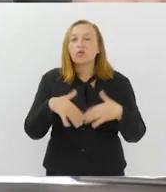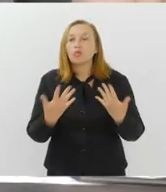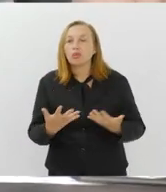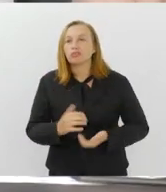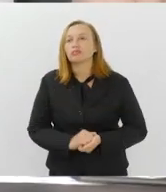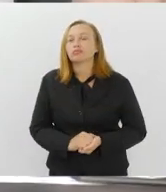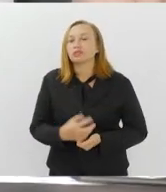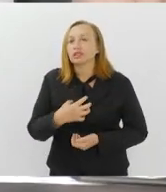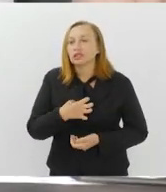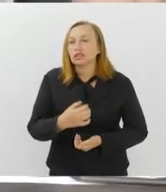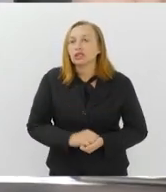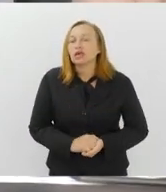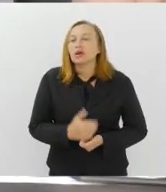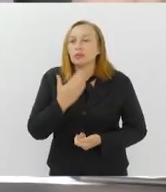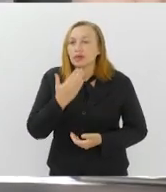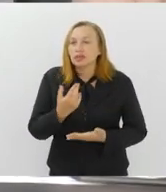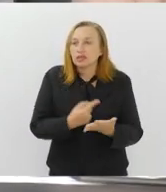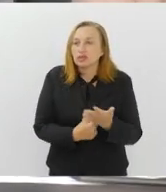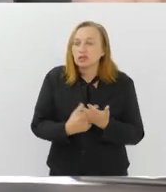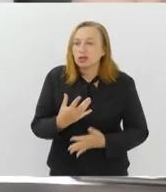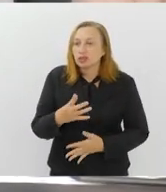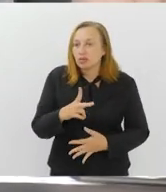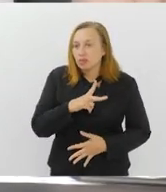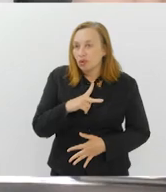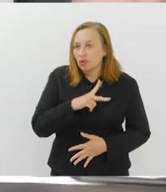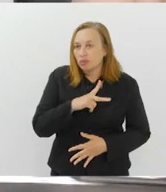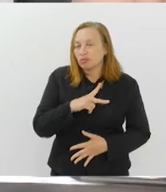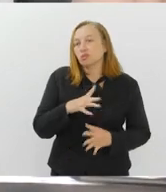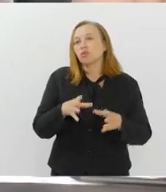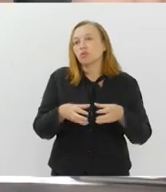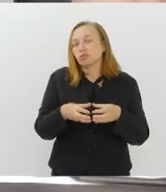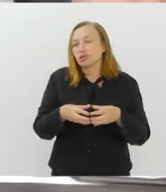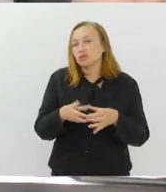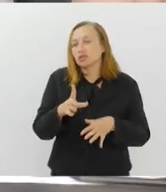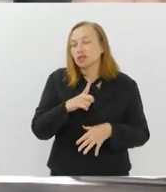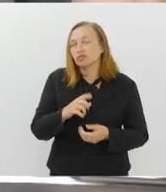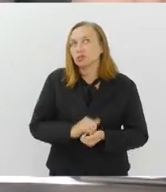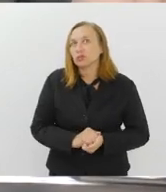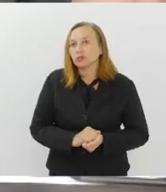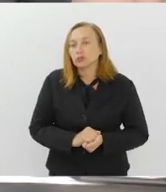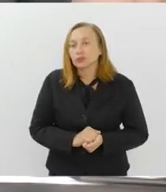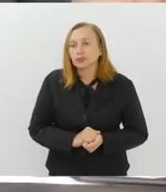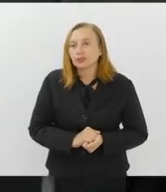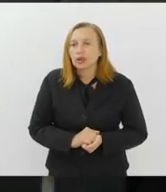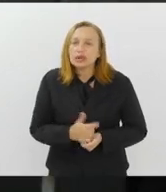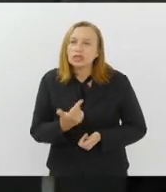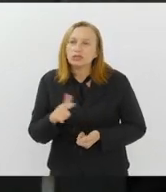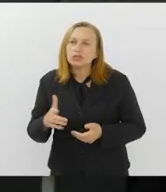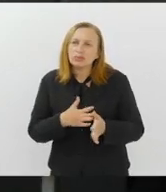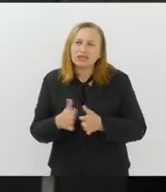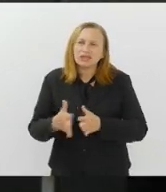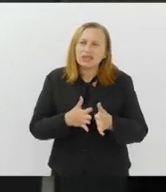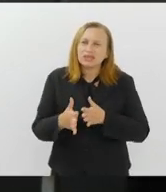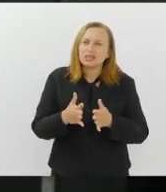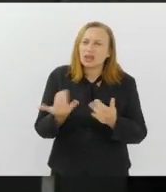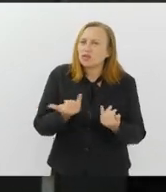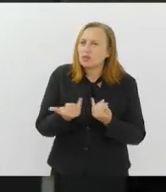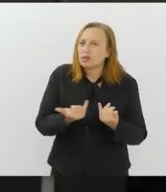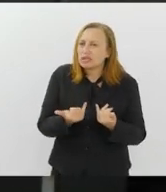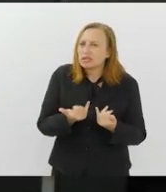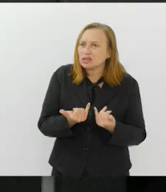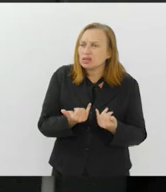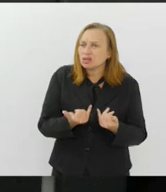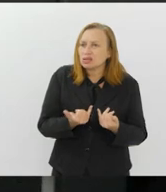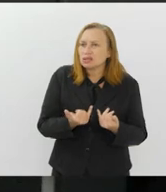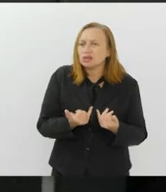peço, inclusive, ajuda da própria comissão. Na verdade, nós temos nós não temos acesso a essa informação em